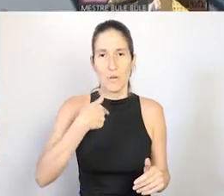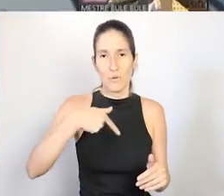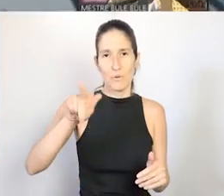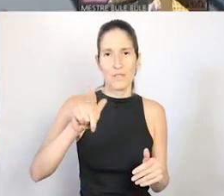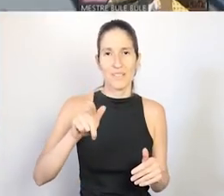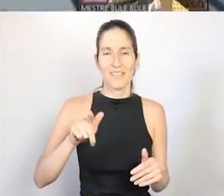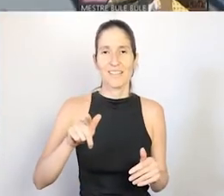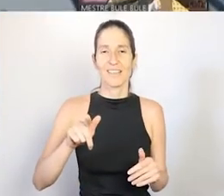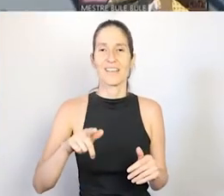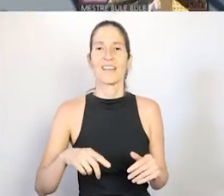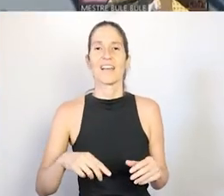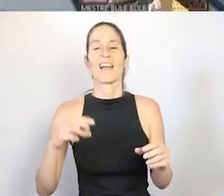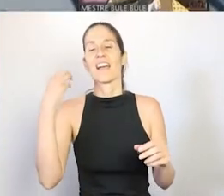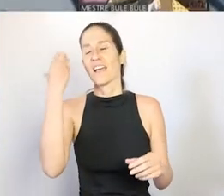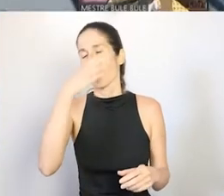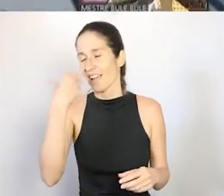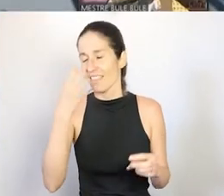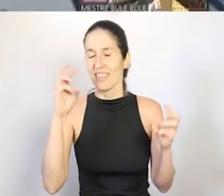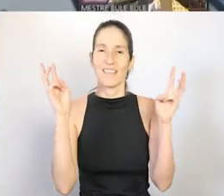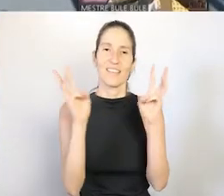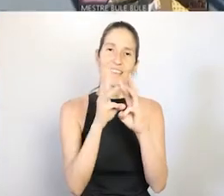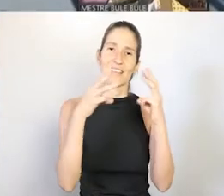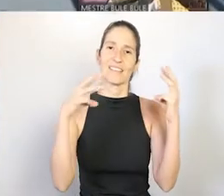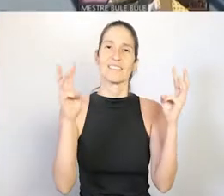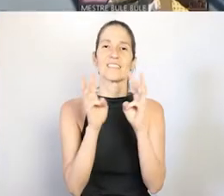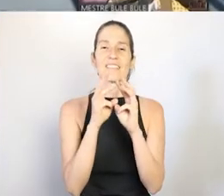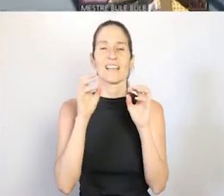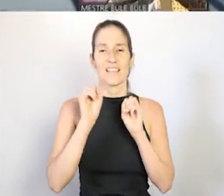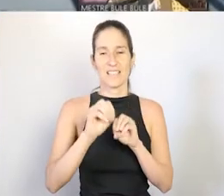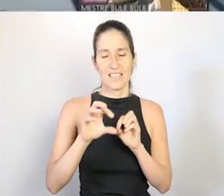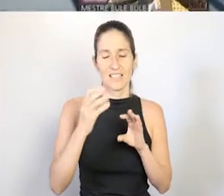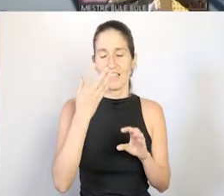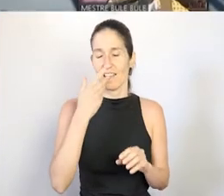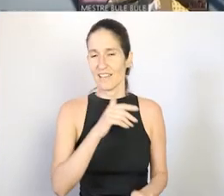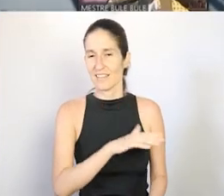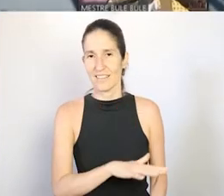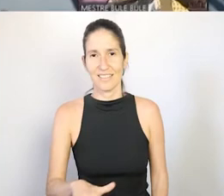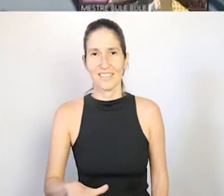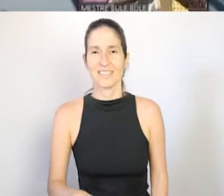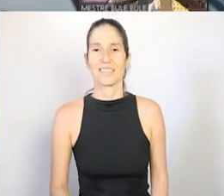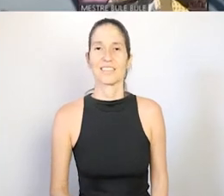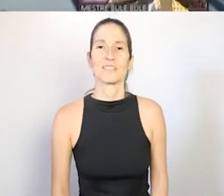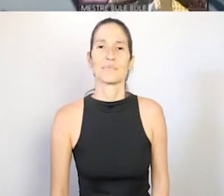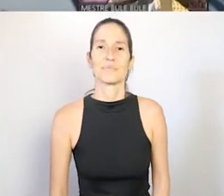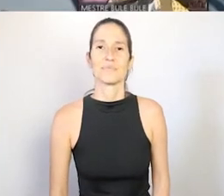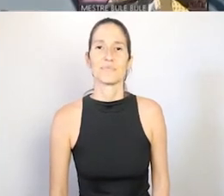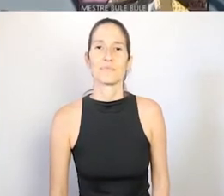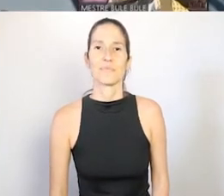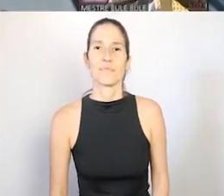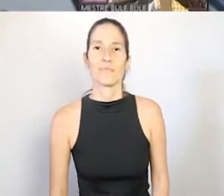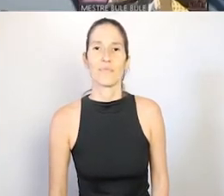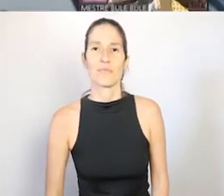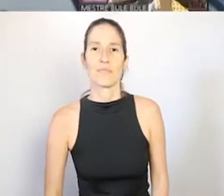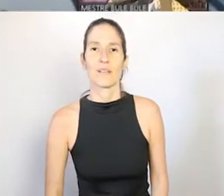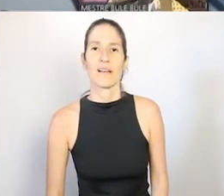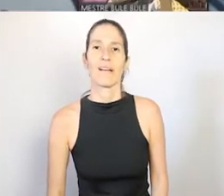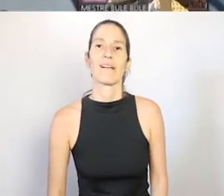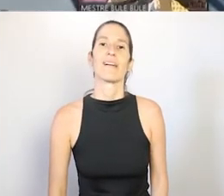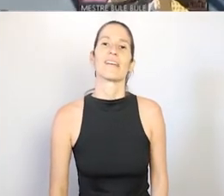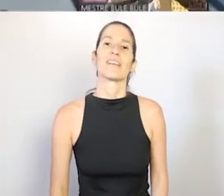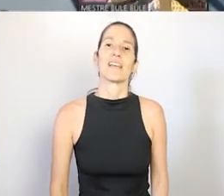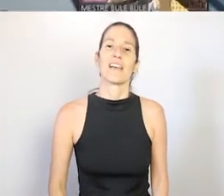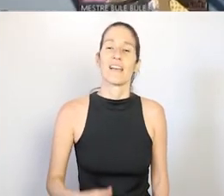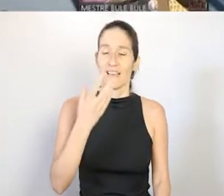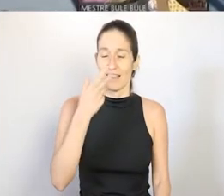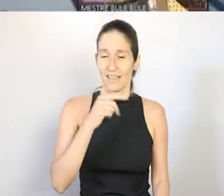o galpão novamente para cantar, dançar, ensinar eles tudo isso. Até chegar a hora de voltar novamente para a sala